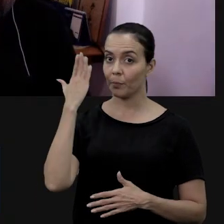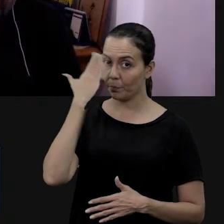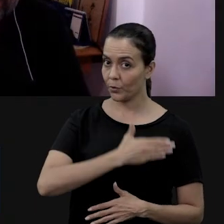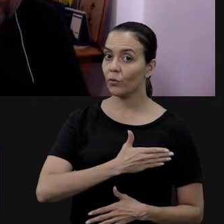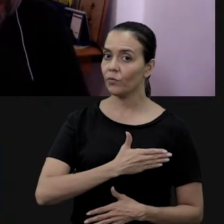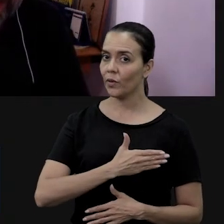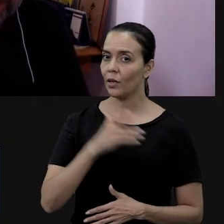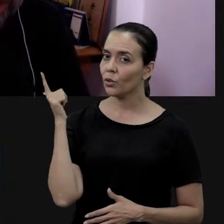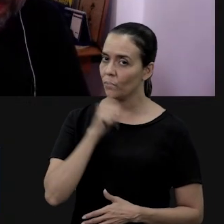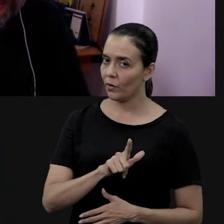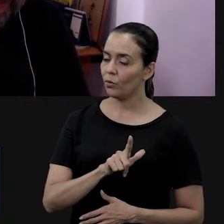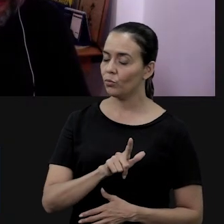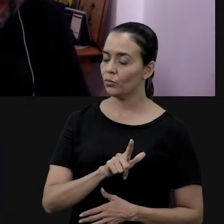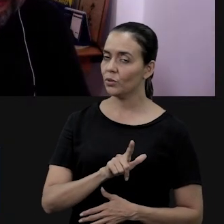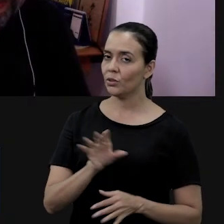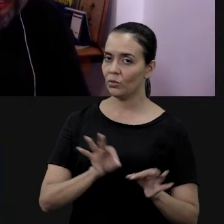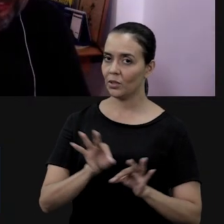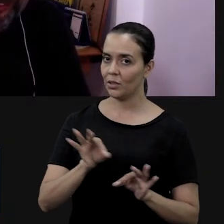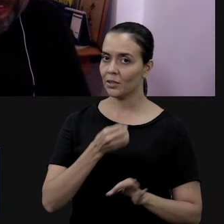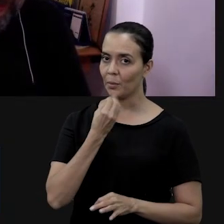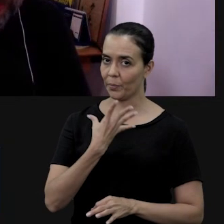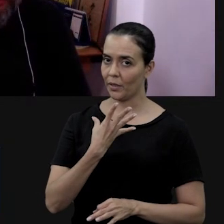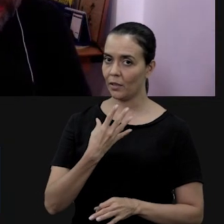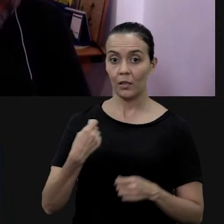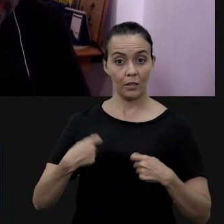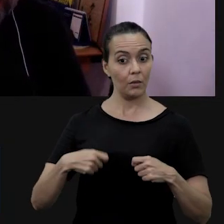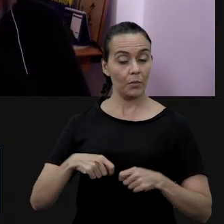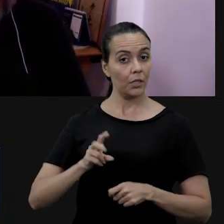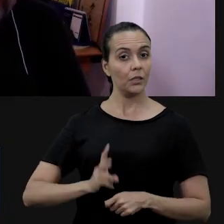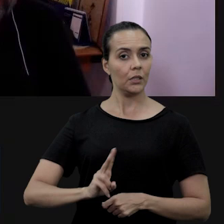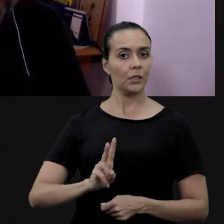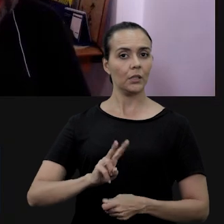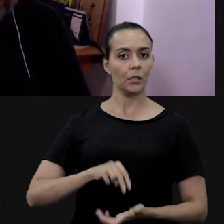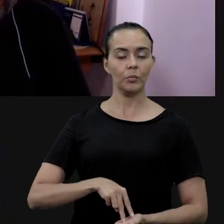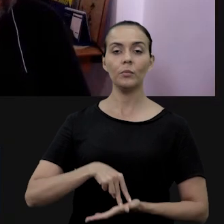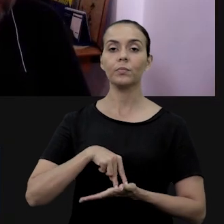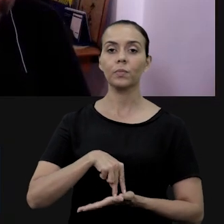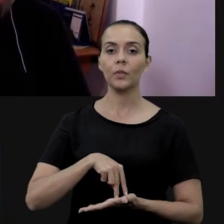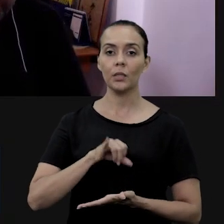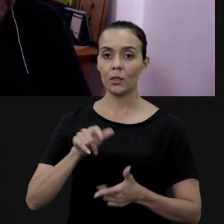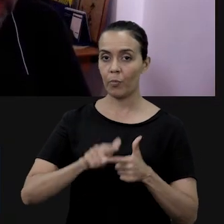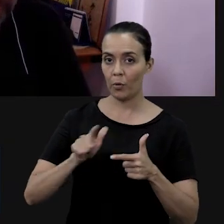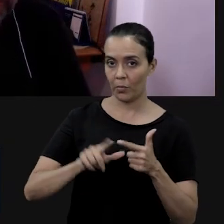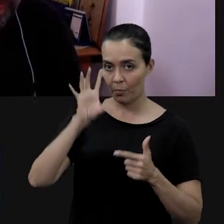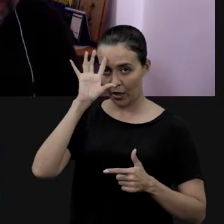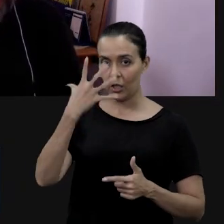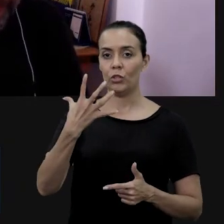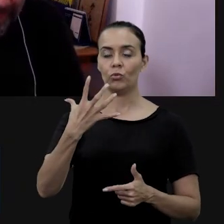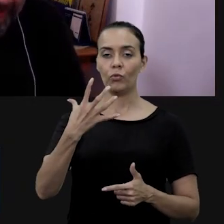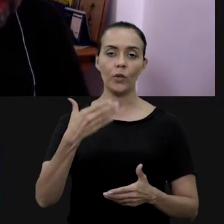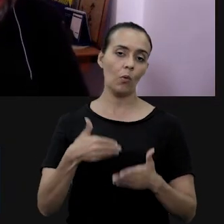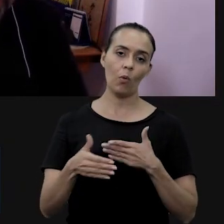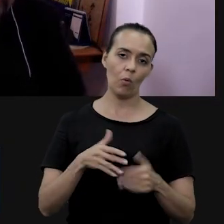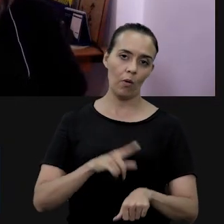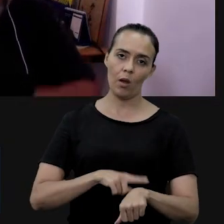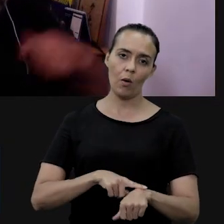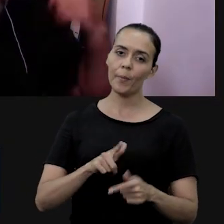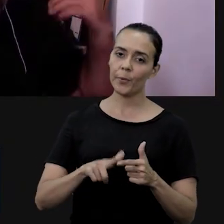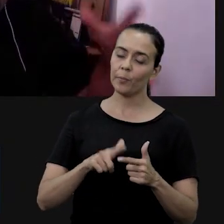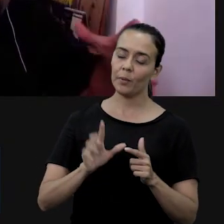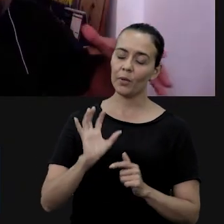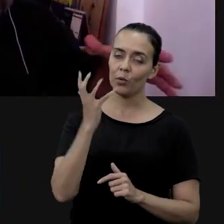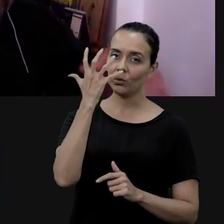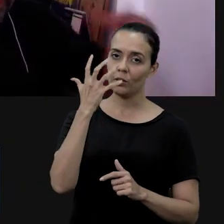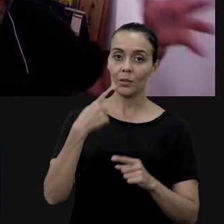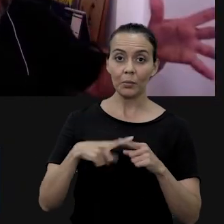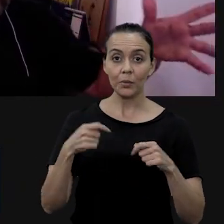Você tem que estar sempre se provando que você consegue fazer, né? Mas tem que estar sempre pronto para o imprevisto, para as novidades,